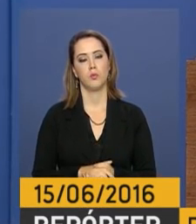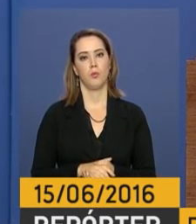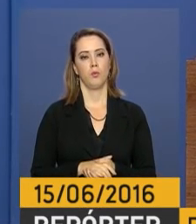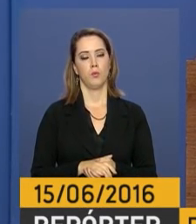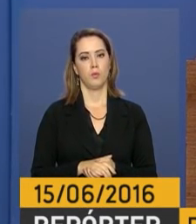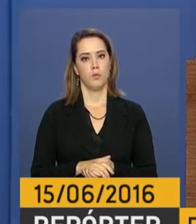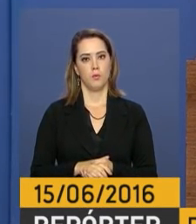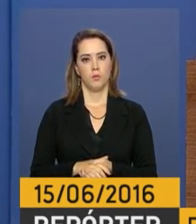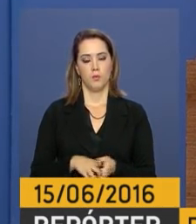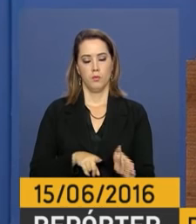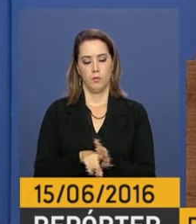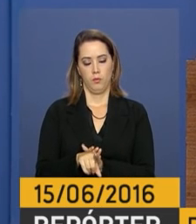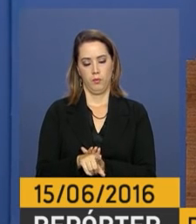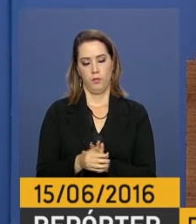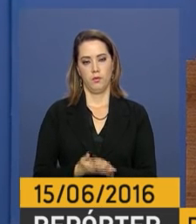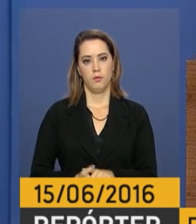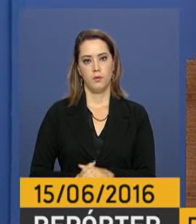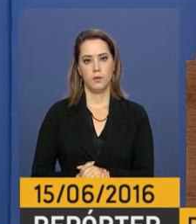veja,